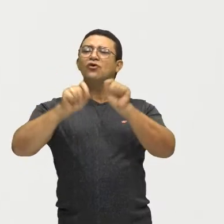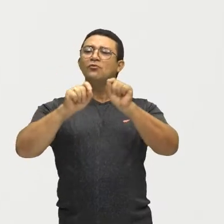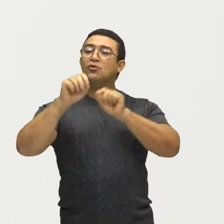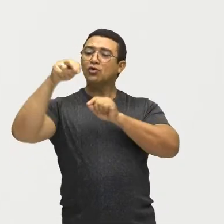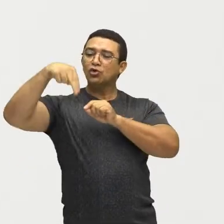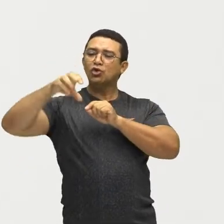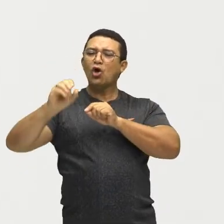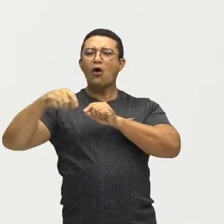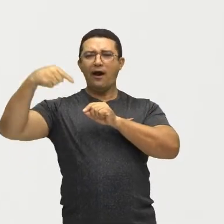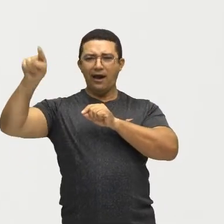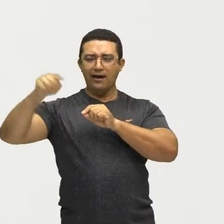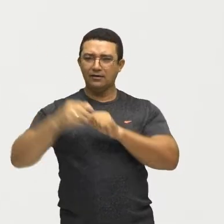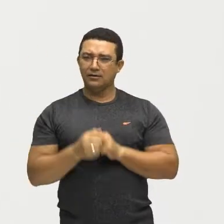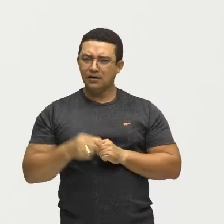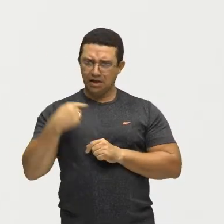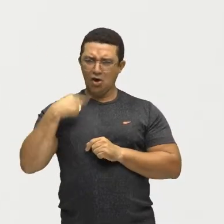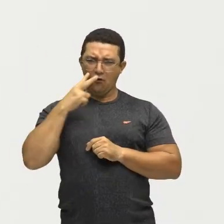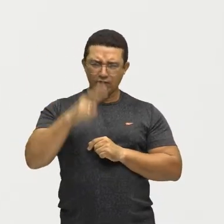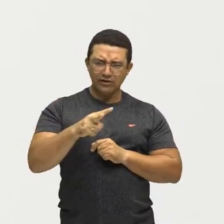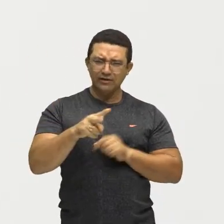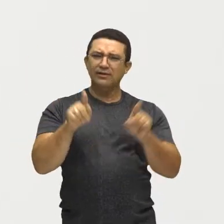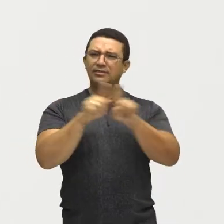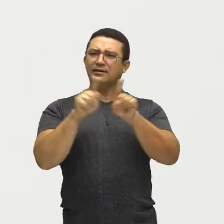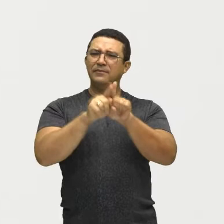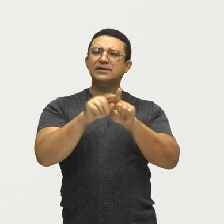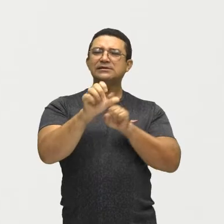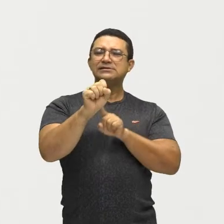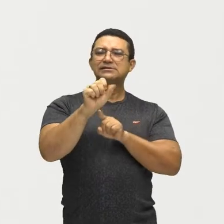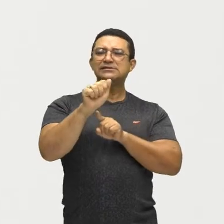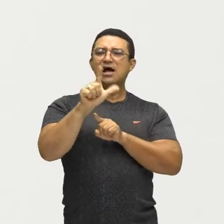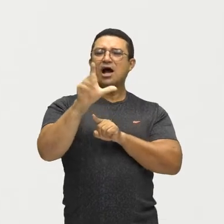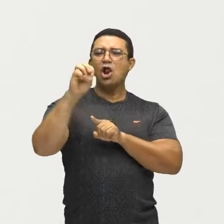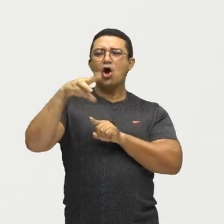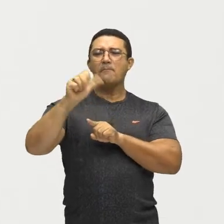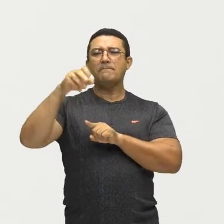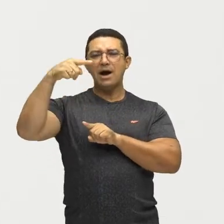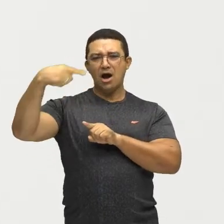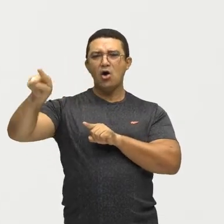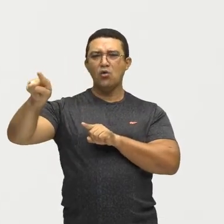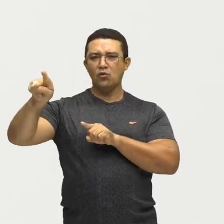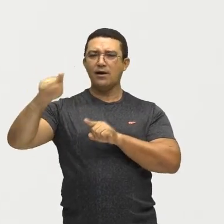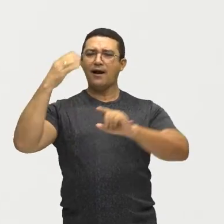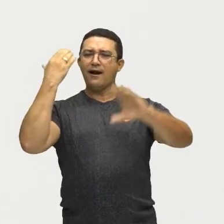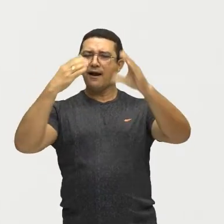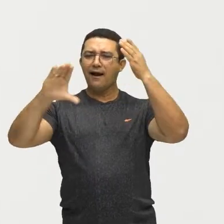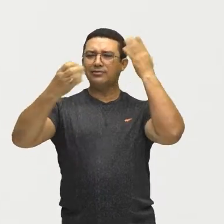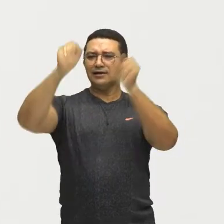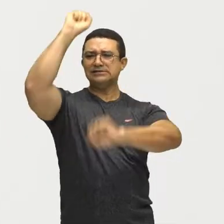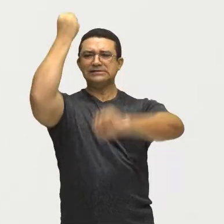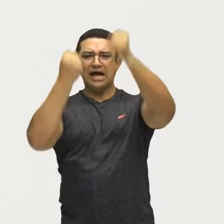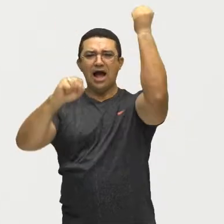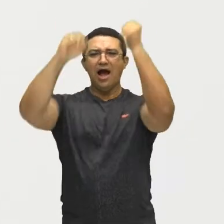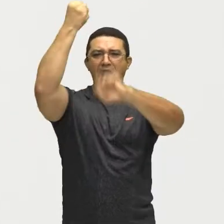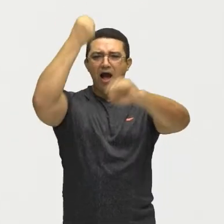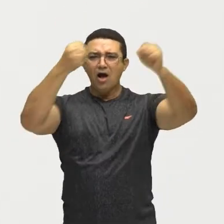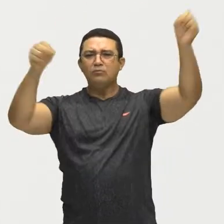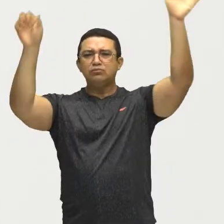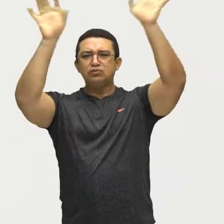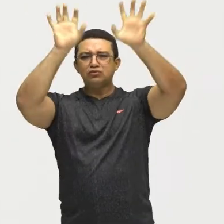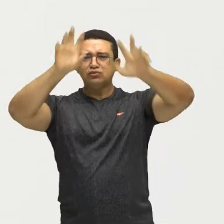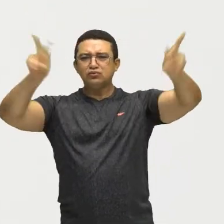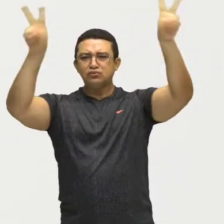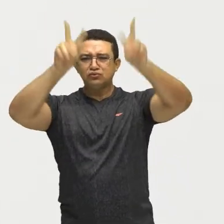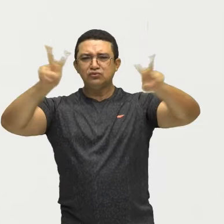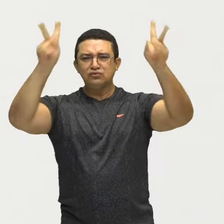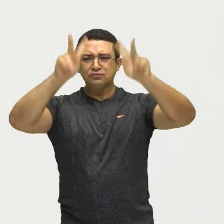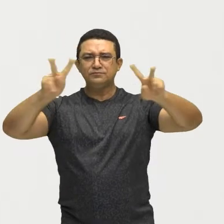que é um exagero. Vi Salomão cantar seus salmos pelos ares. Eu vi Zumbi fugir com os